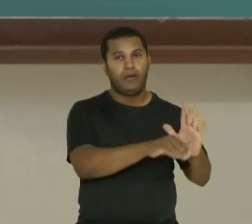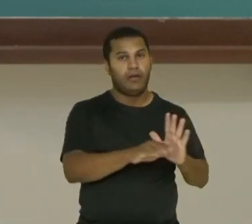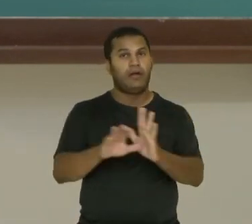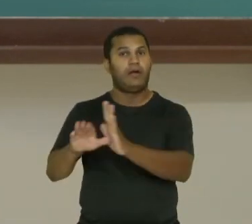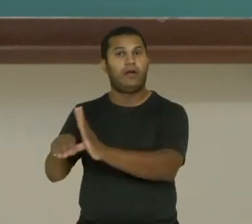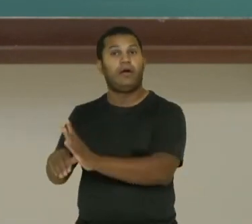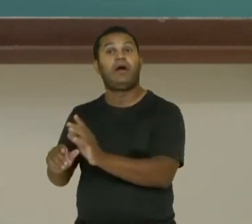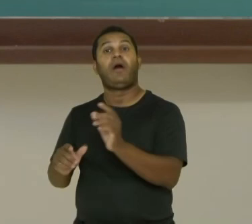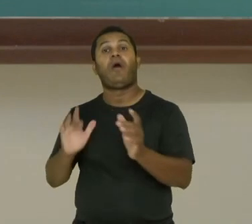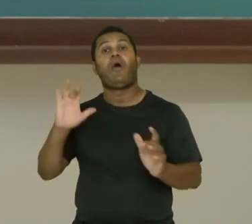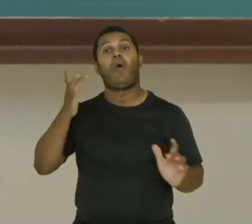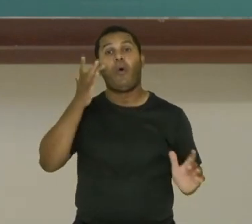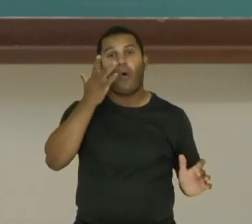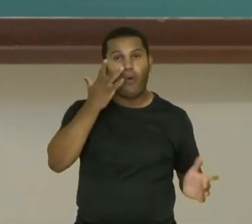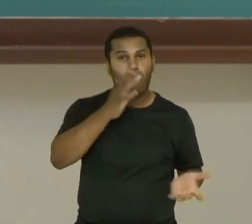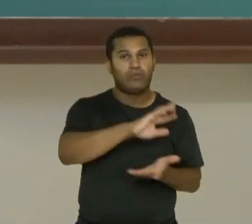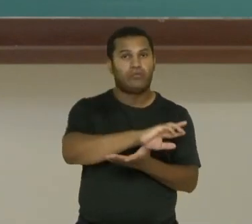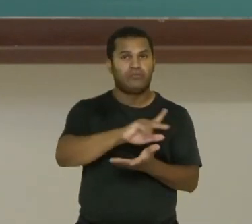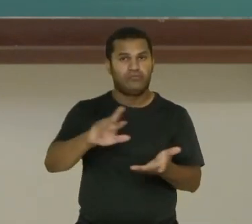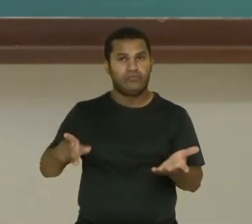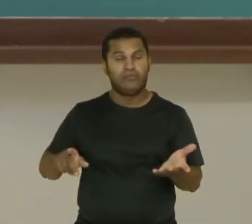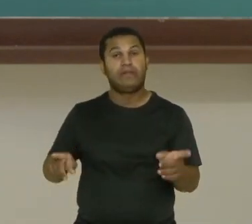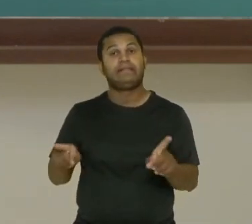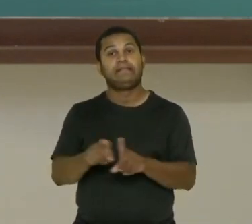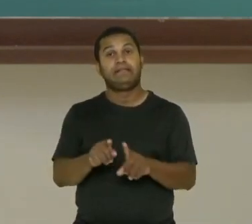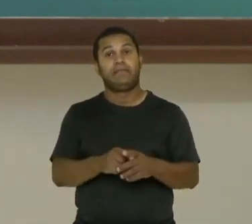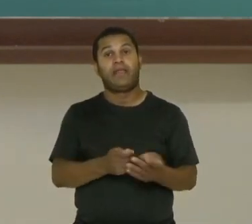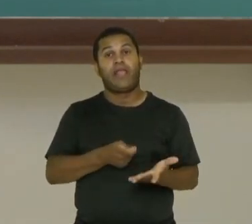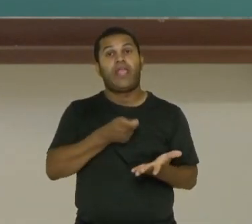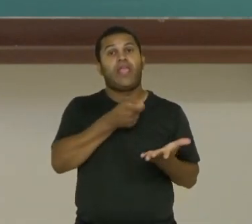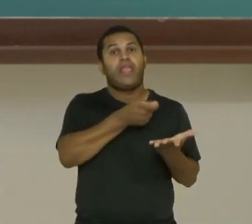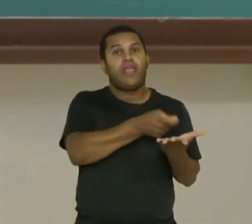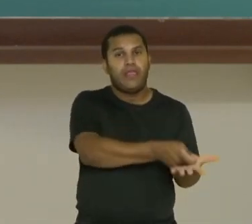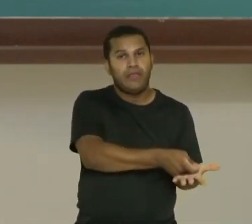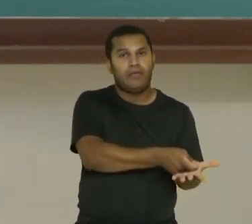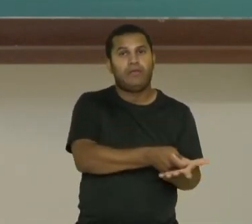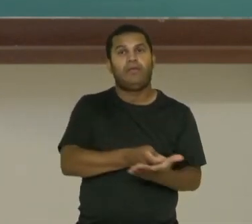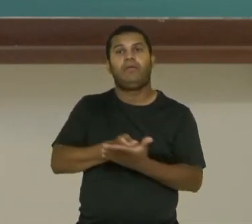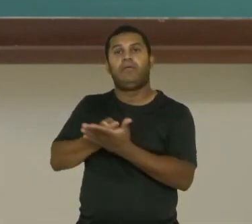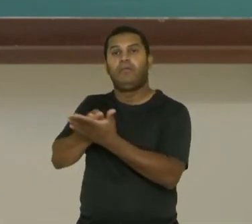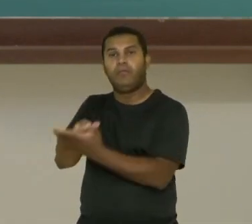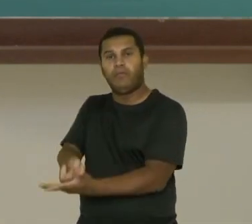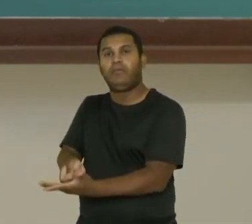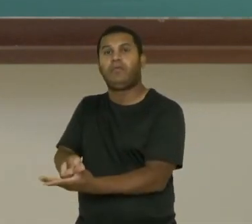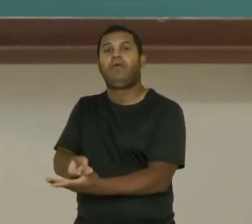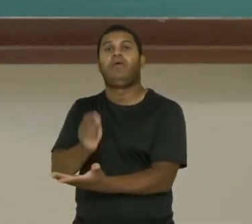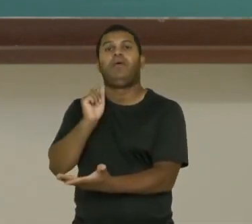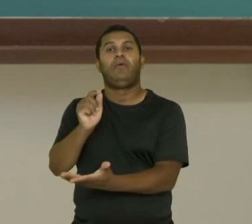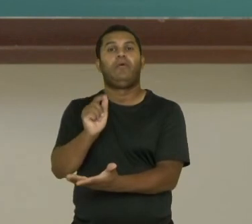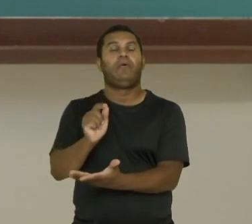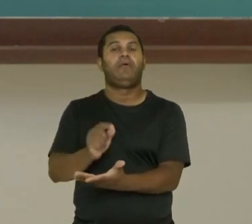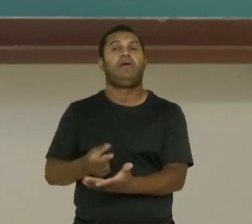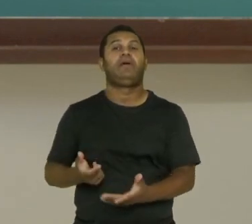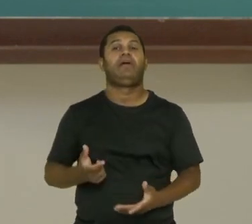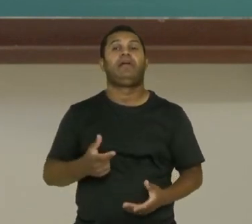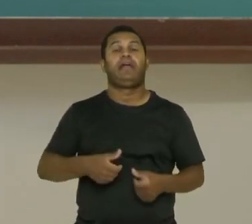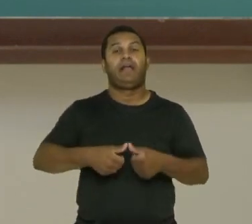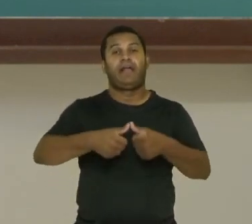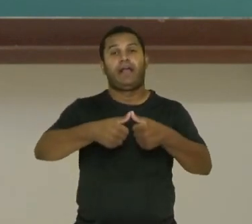civilização e de impor a cultura europeia. Então, destruindo os templos, né, que para eles eram de deuses